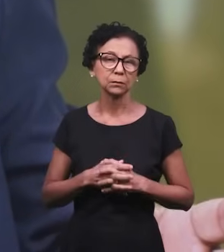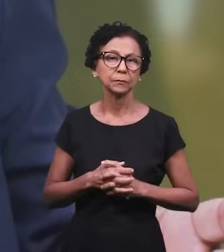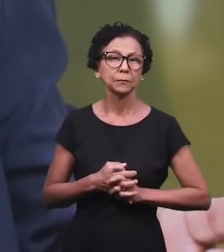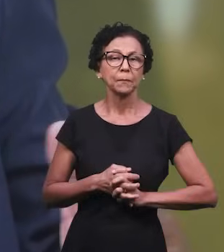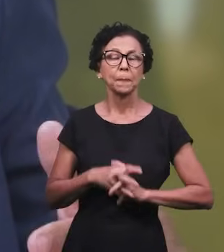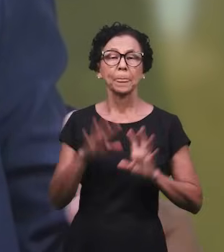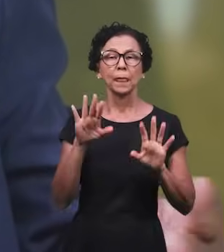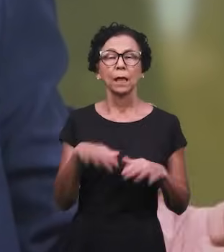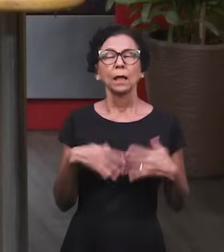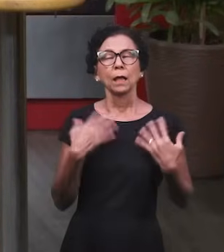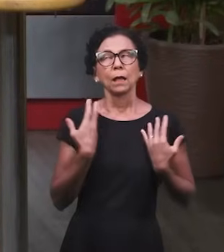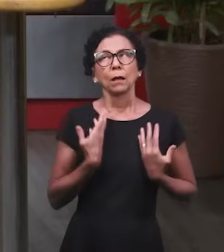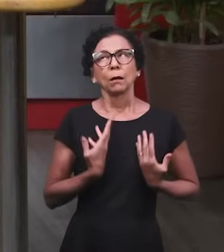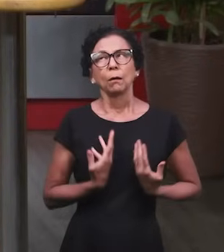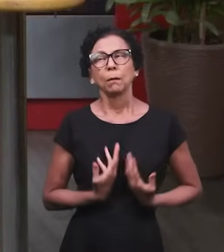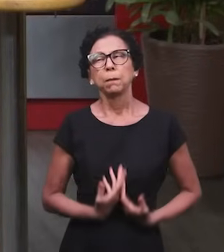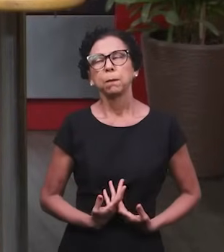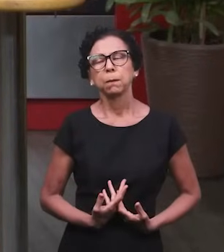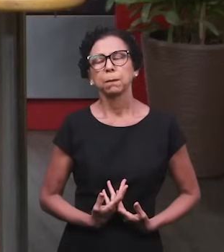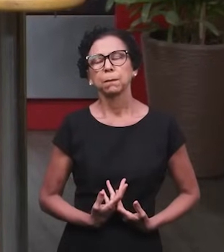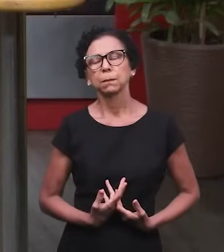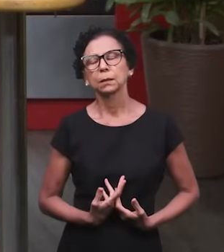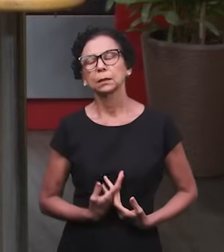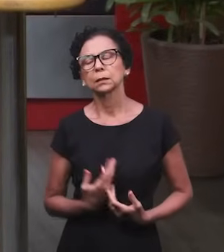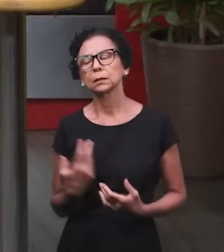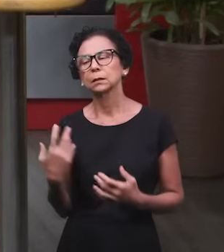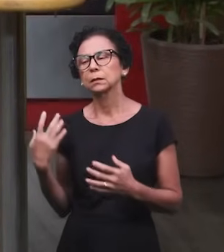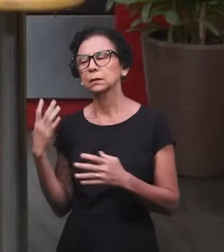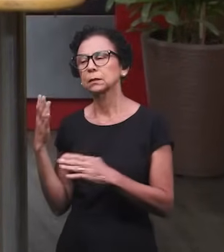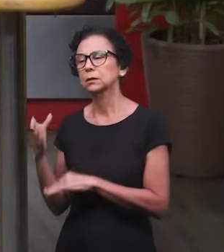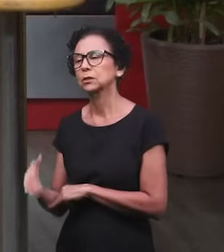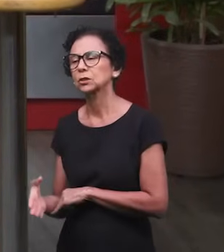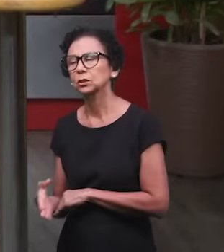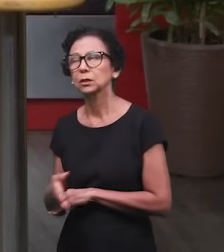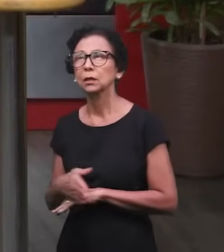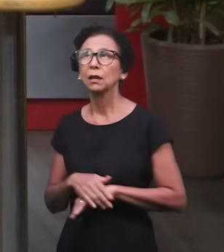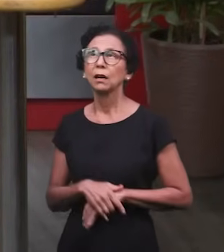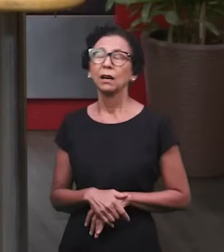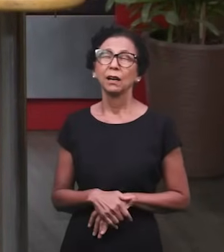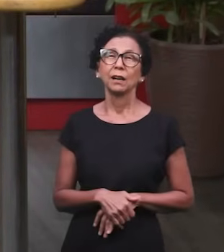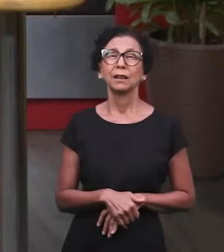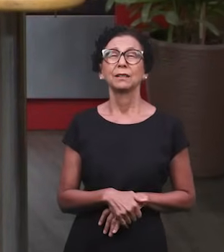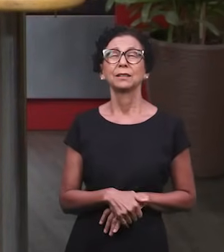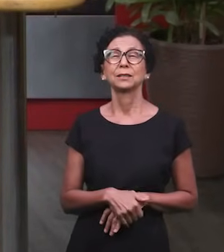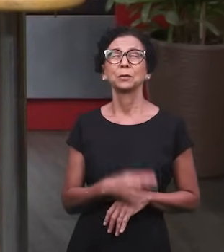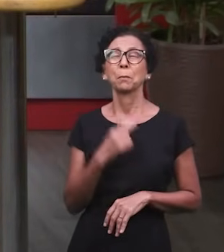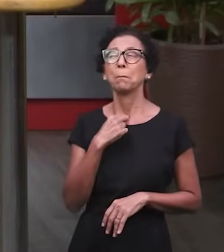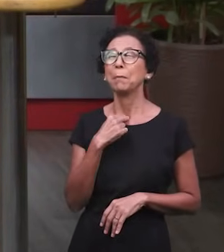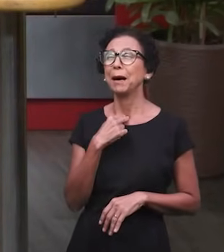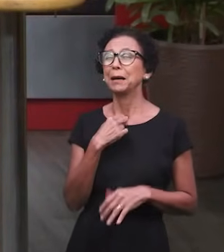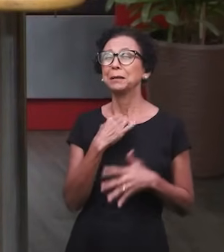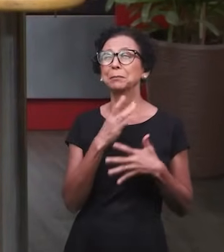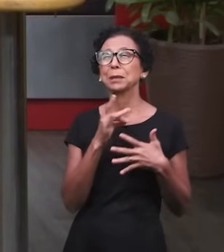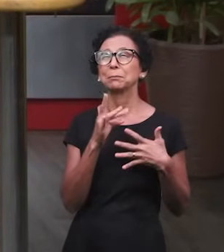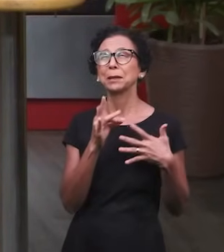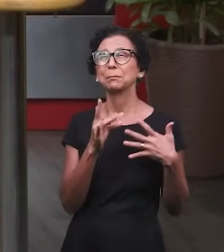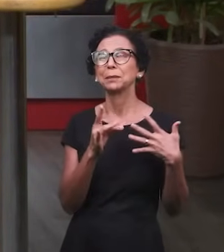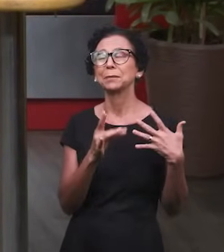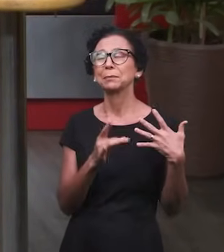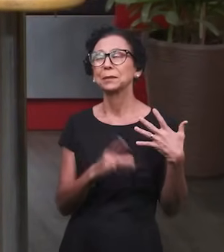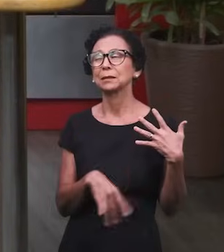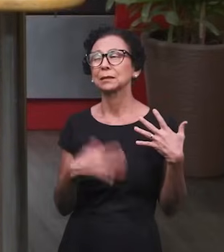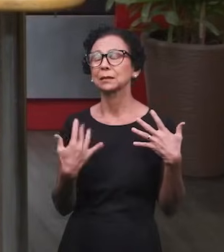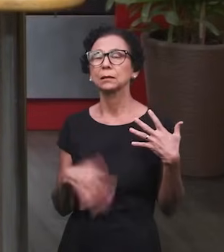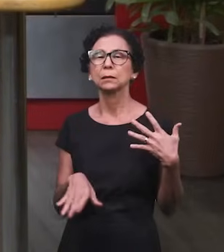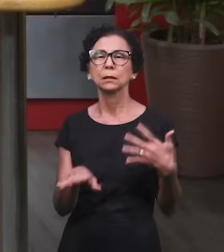chega cansado do trabalho tá cheio de coisa e ela tem todas essas tarefa para fazer e o marido vai deita na na com